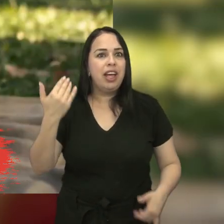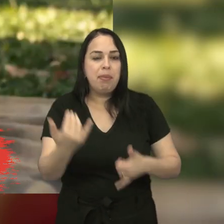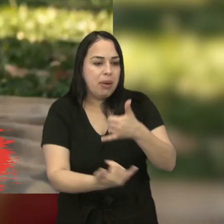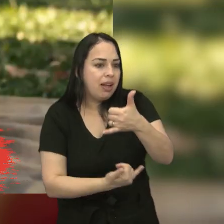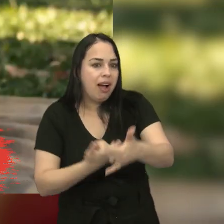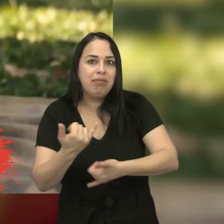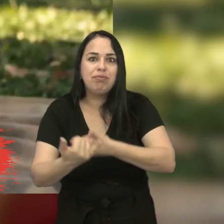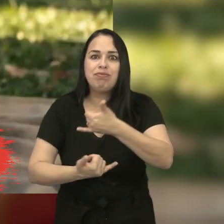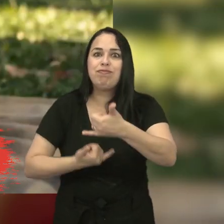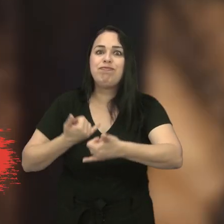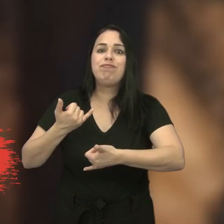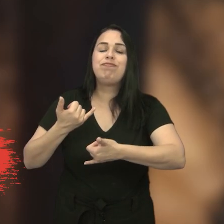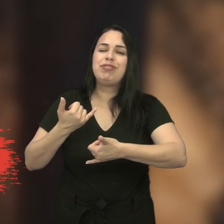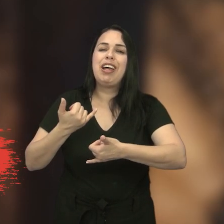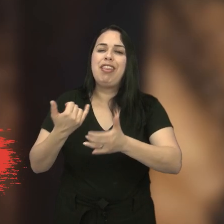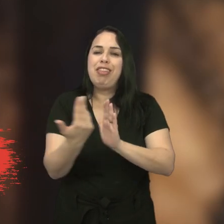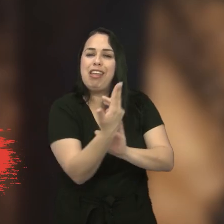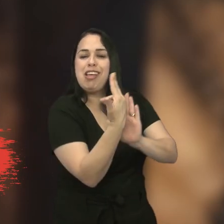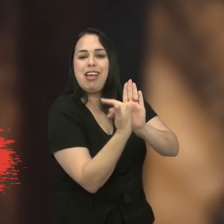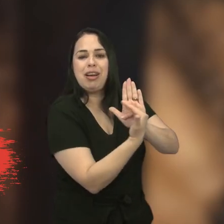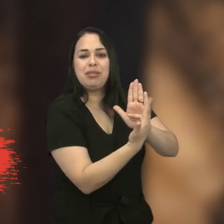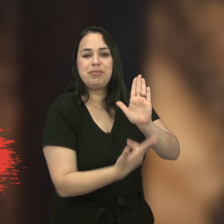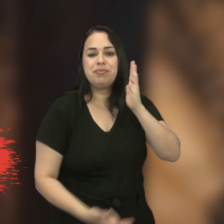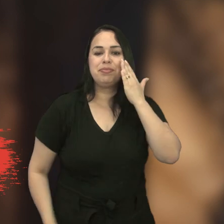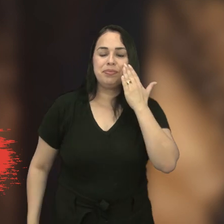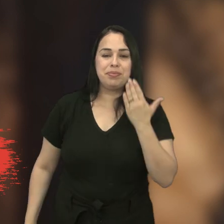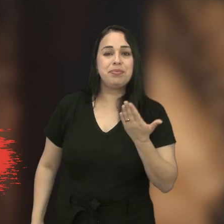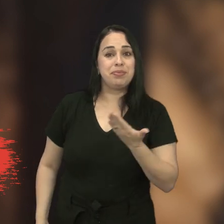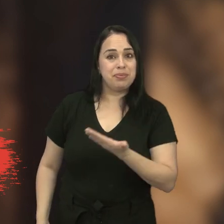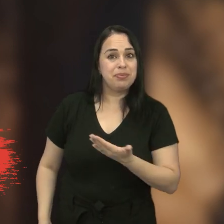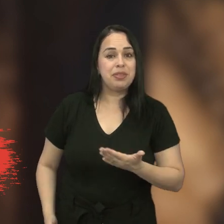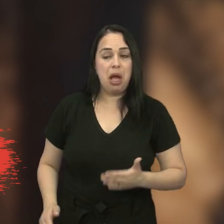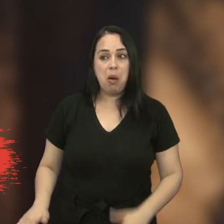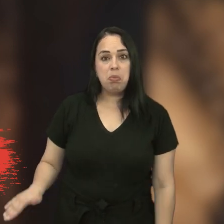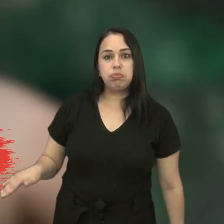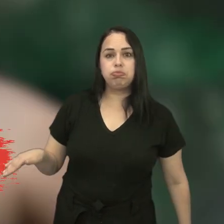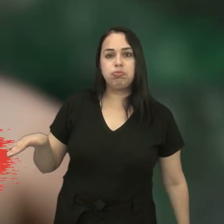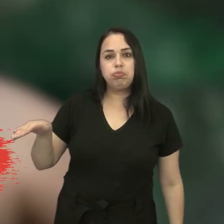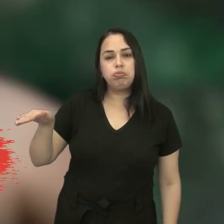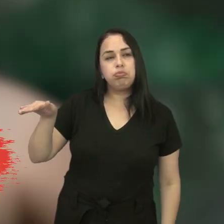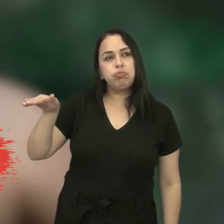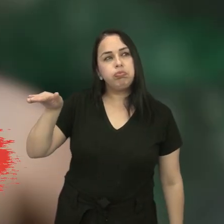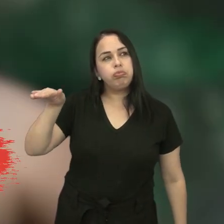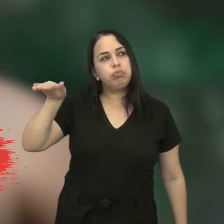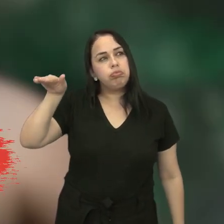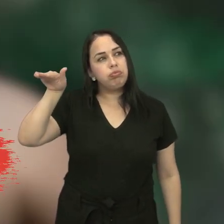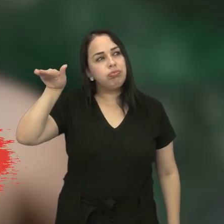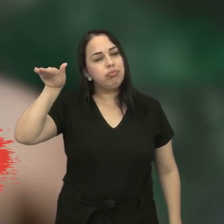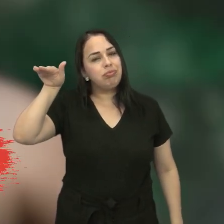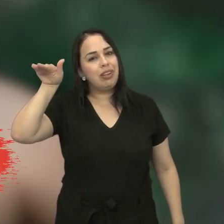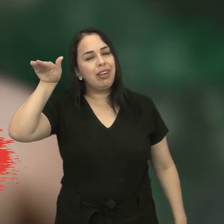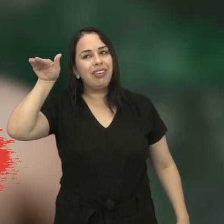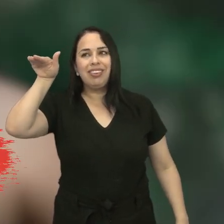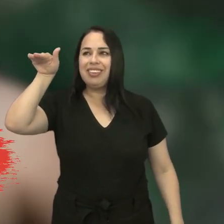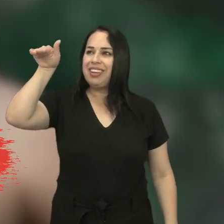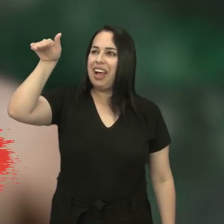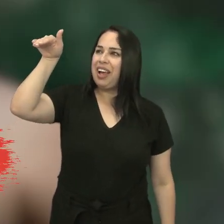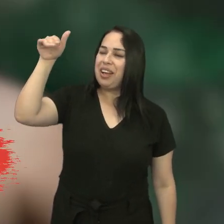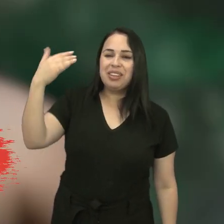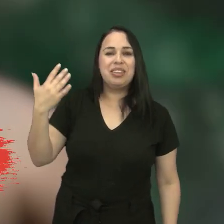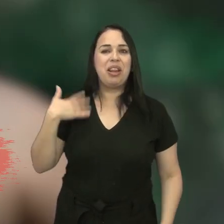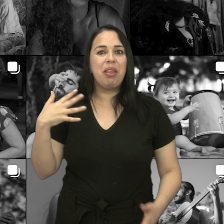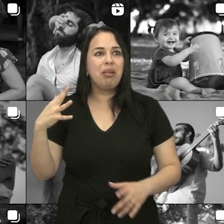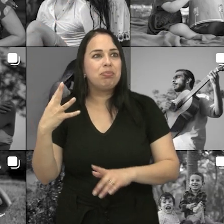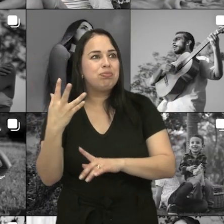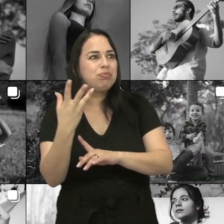brincadeira favorita dele era desenhar, olha só. Aí ele foi crescendo e passou a explorar ainda mais o universo